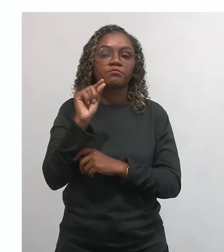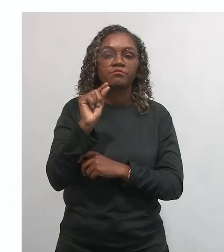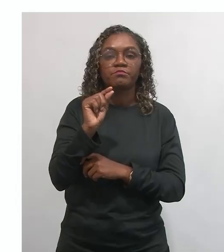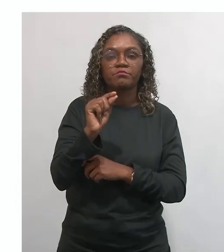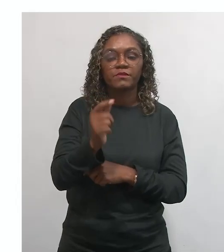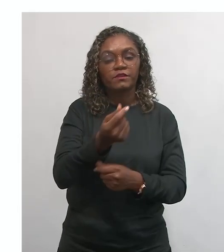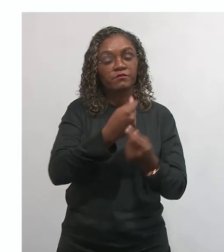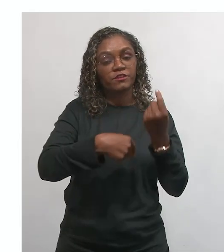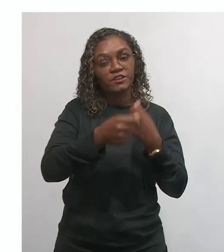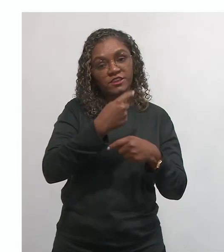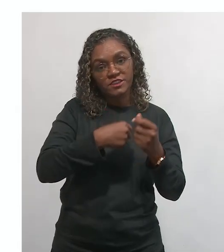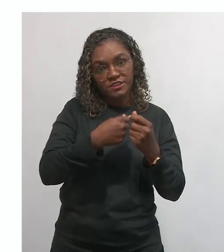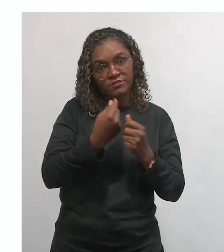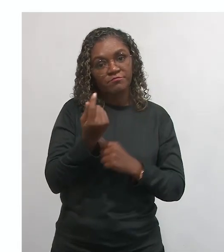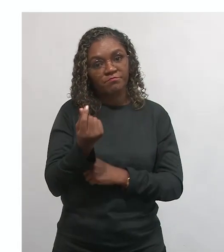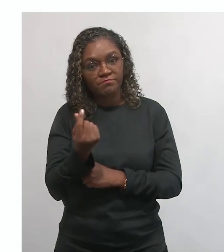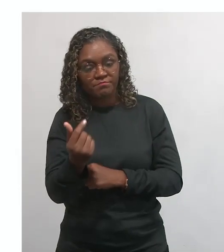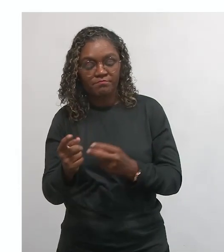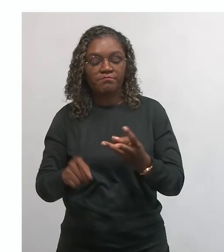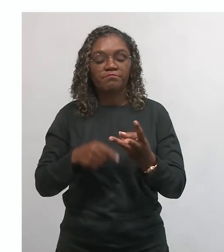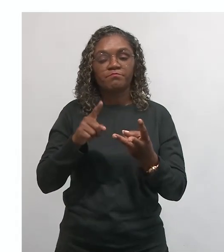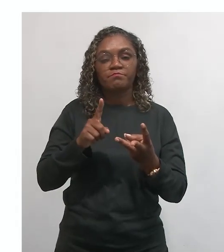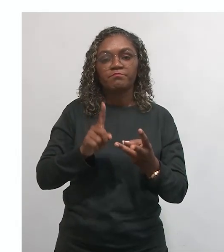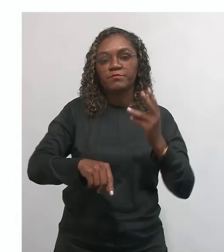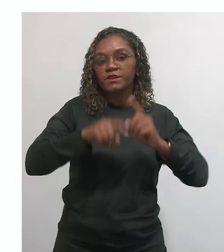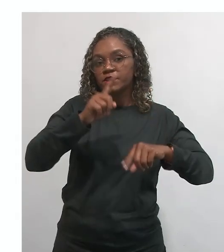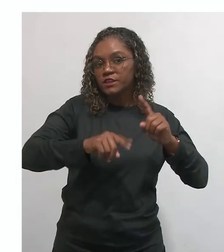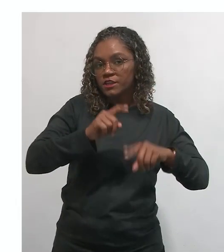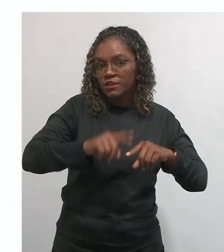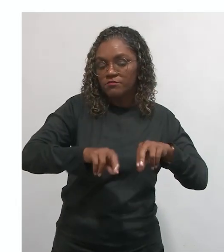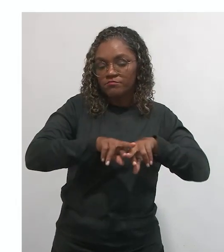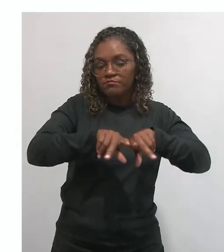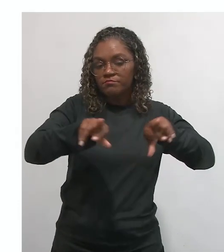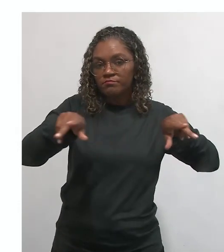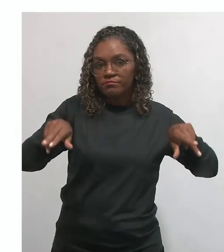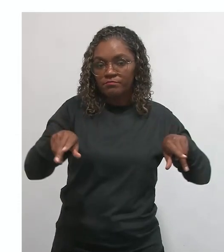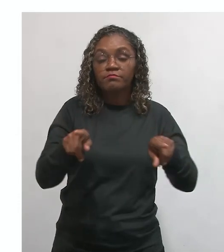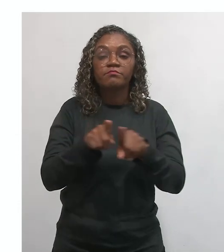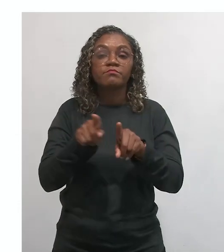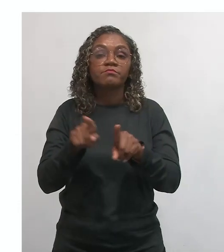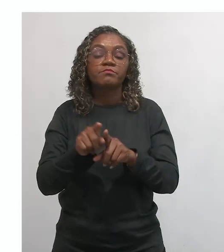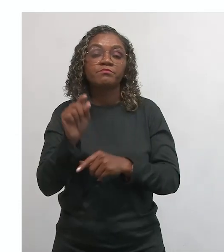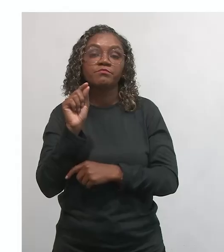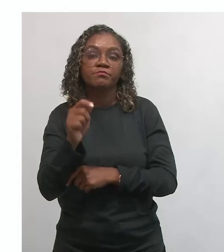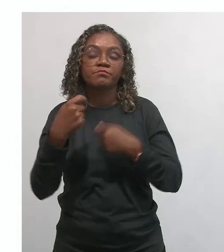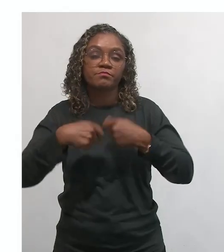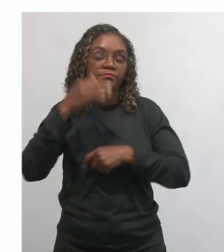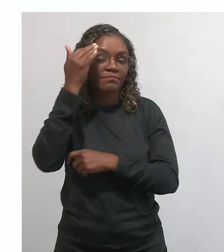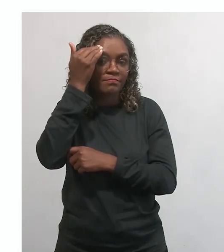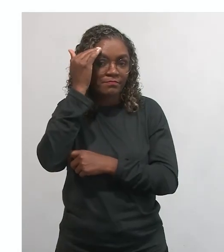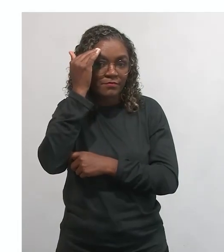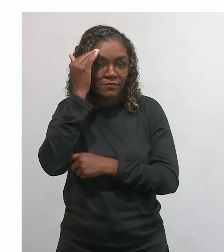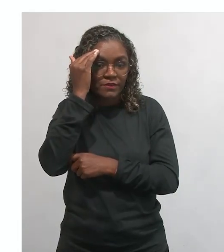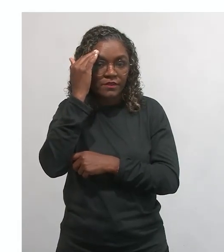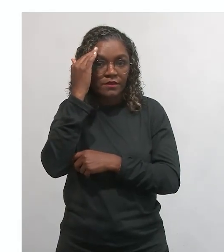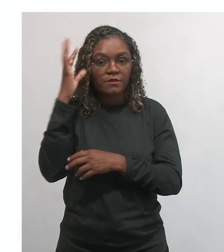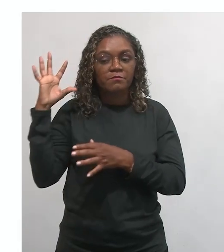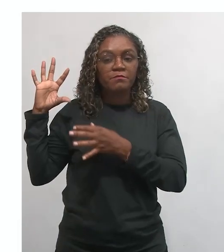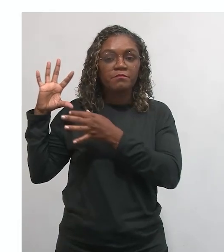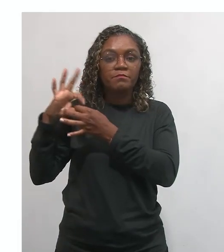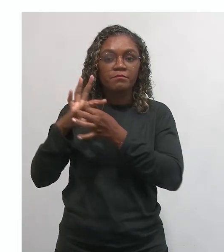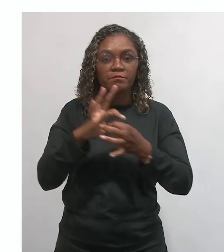questões financeiras, materiais e, além disso, ela precisa entender